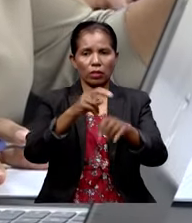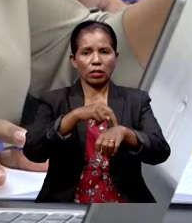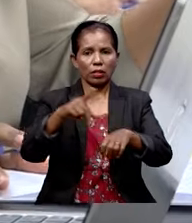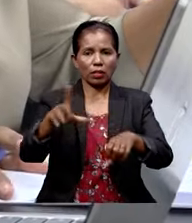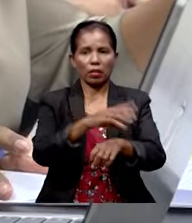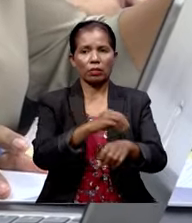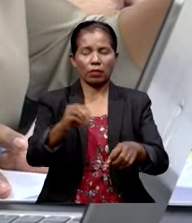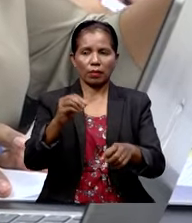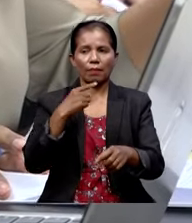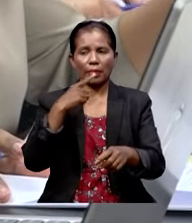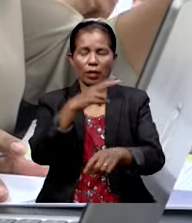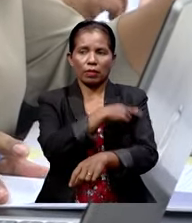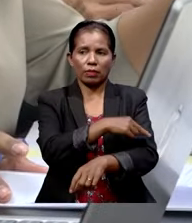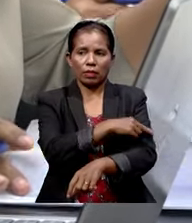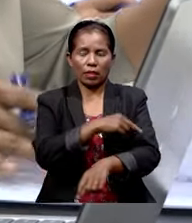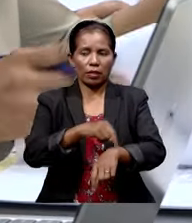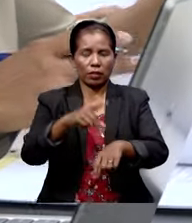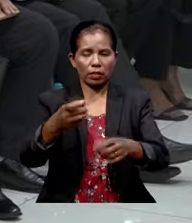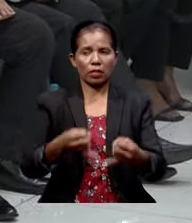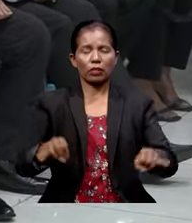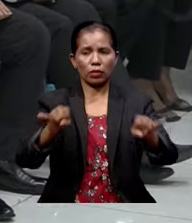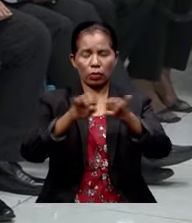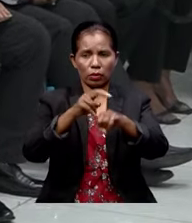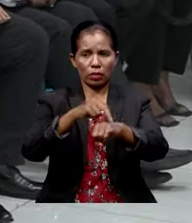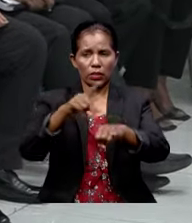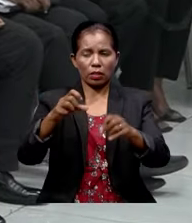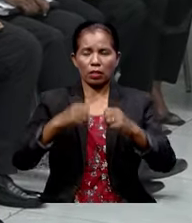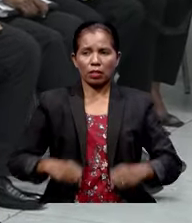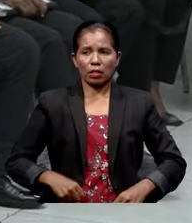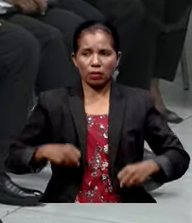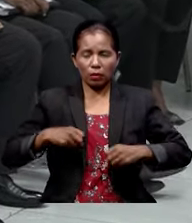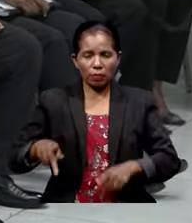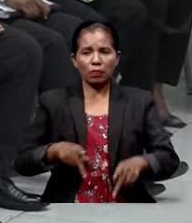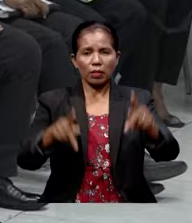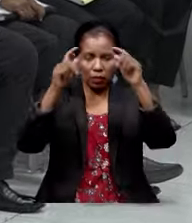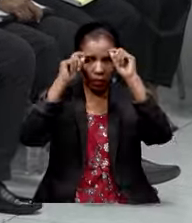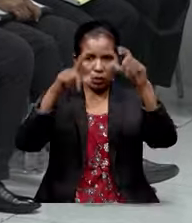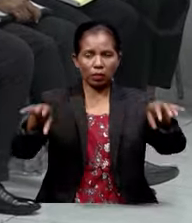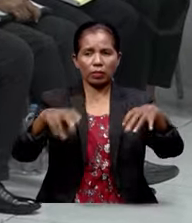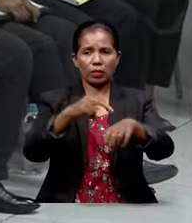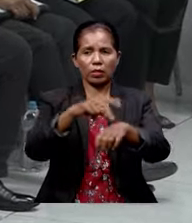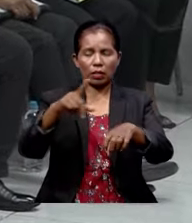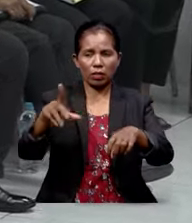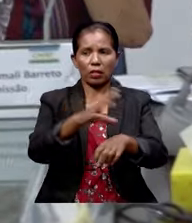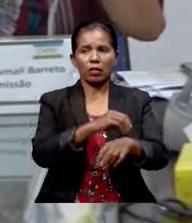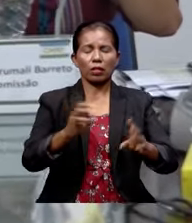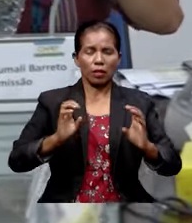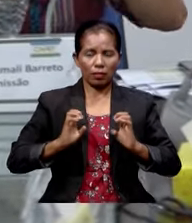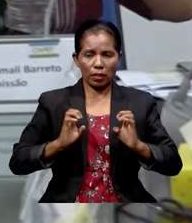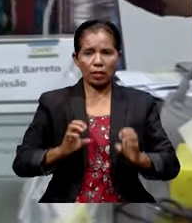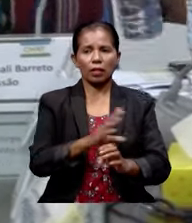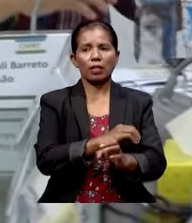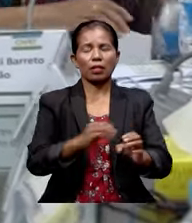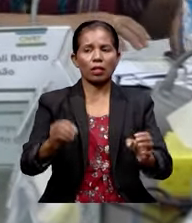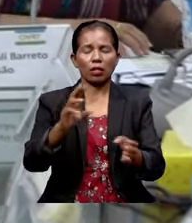Produto Medicamento, Hospital Nacional, Instituto Nacional Saúde Pública Timor-Leste, Serviço Nacional Ambulância no Emergência Médico,